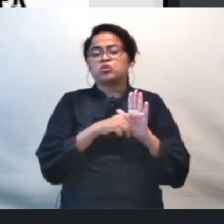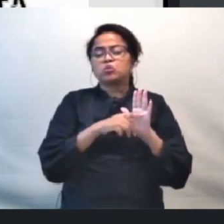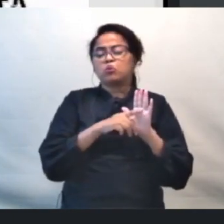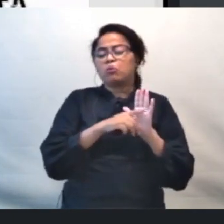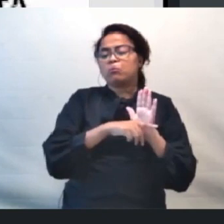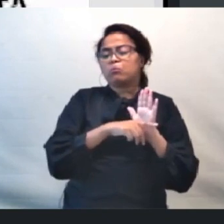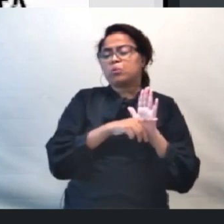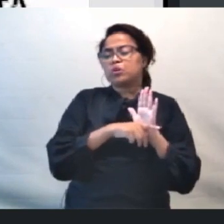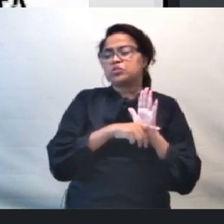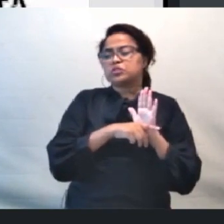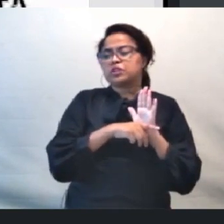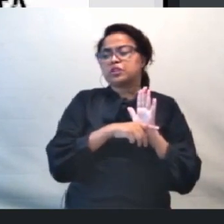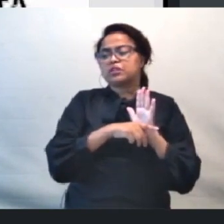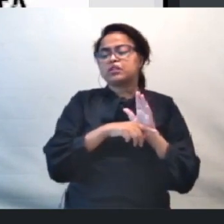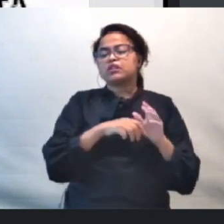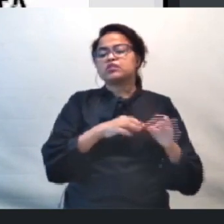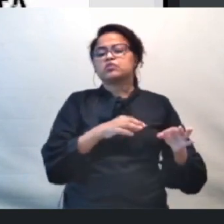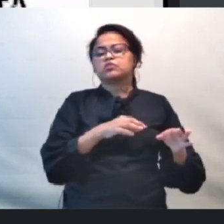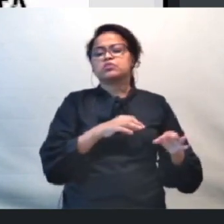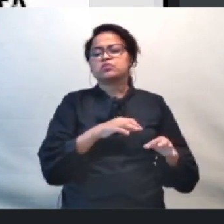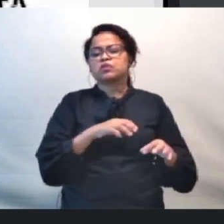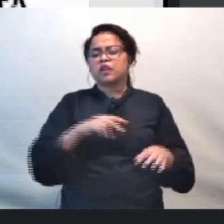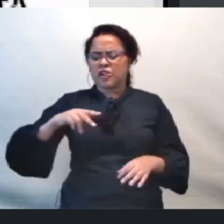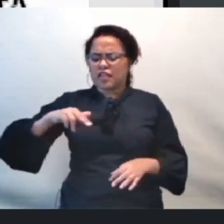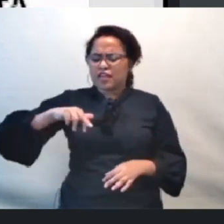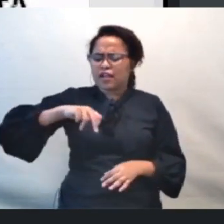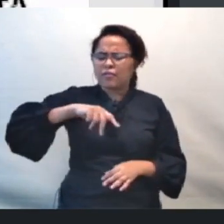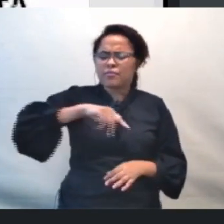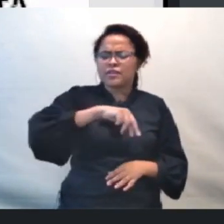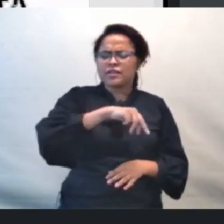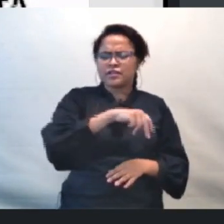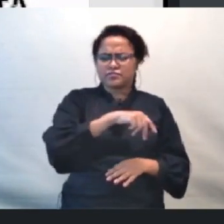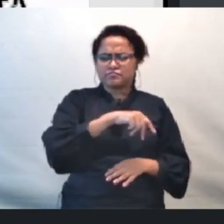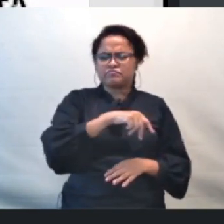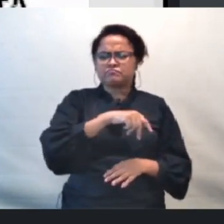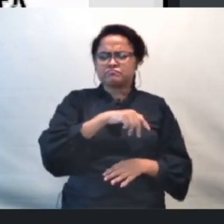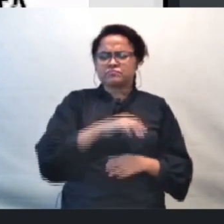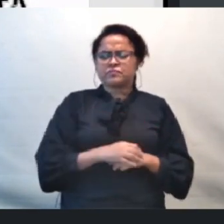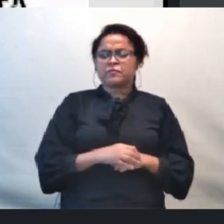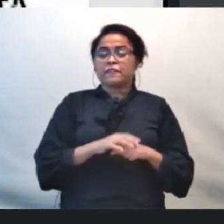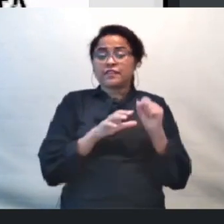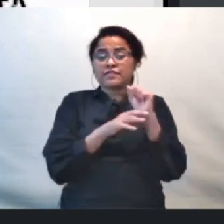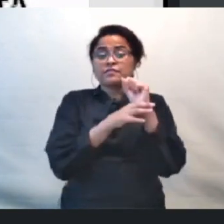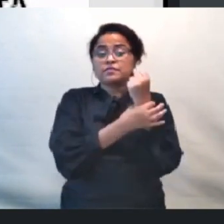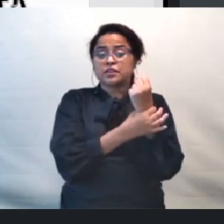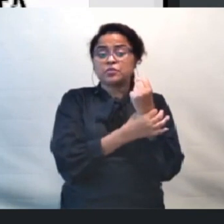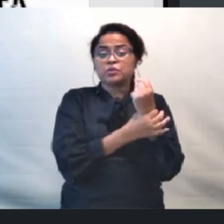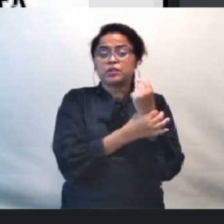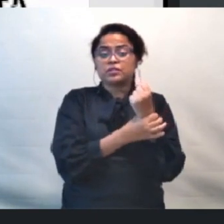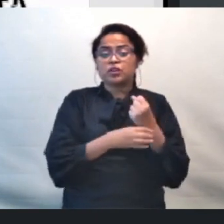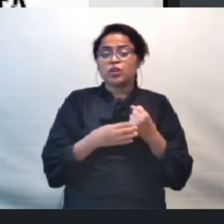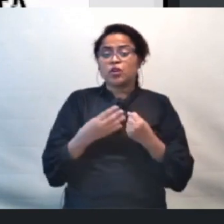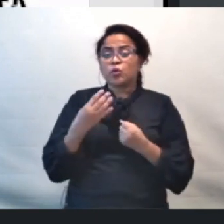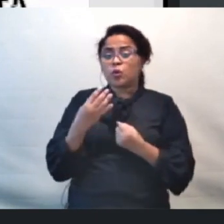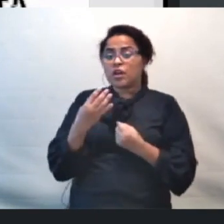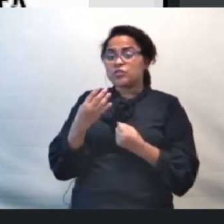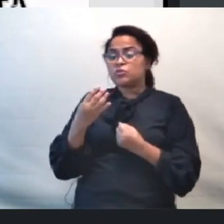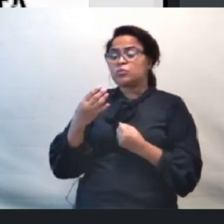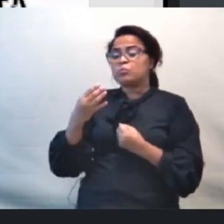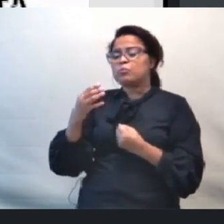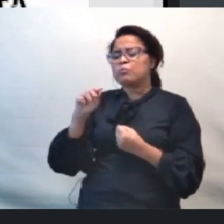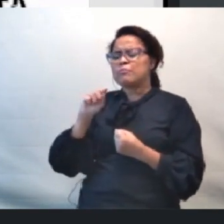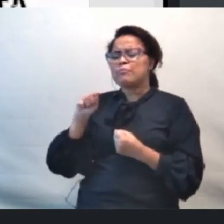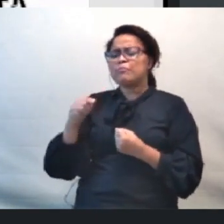Dentro da área de resultado de segurança, os pontos de vídeo monitoramento foram 4.022 câmeras compartilhadas com o